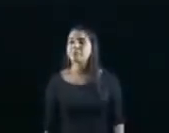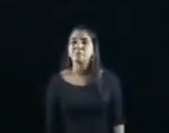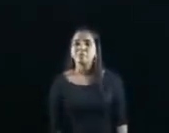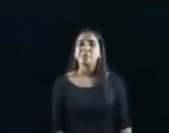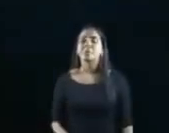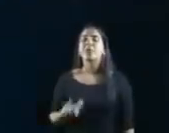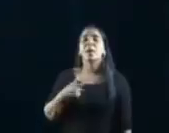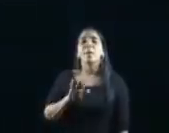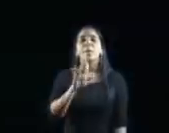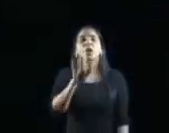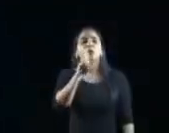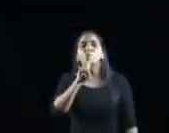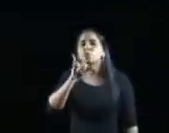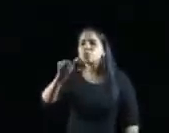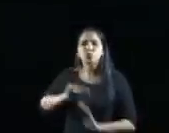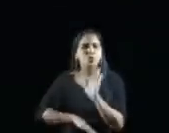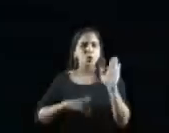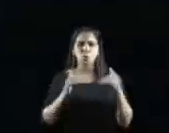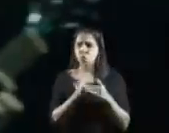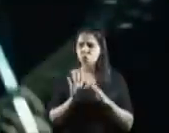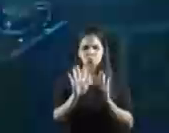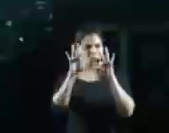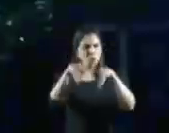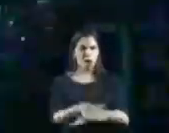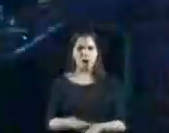Mas um dia tudo terminou.